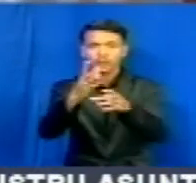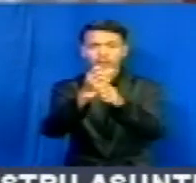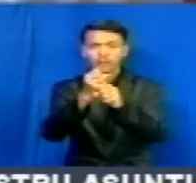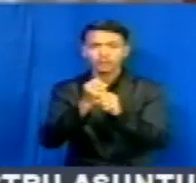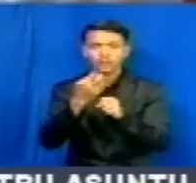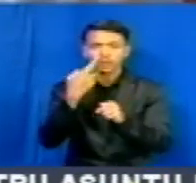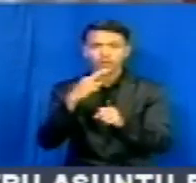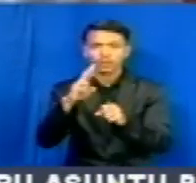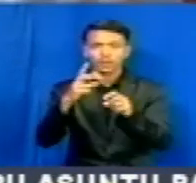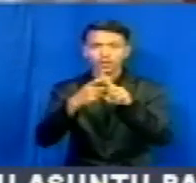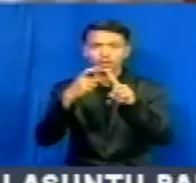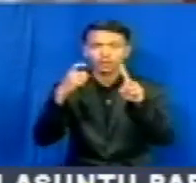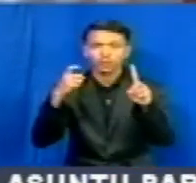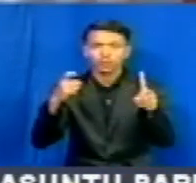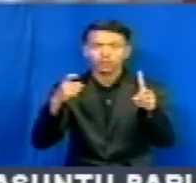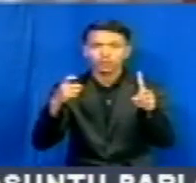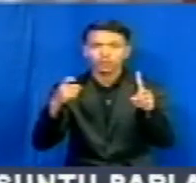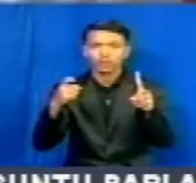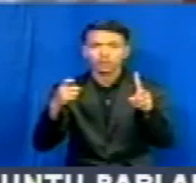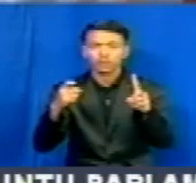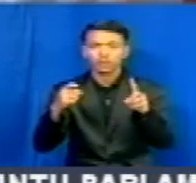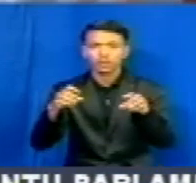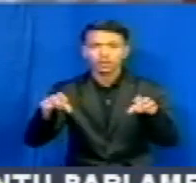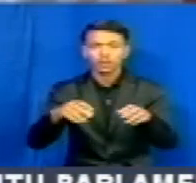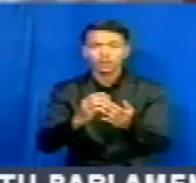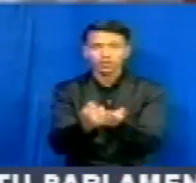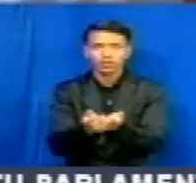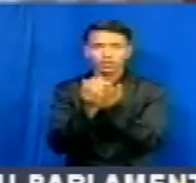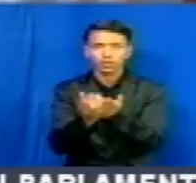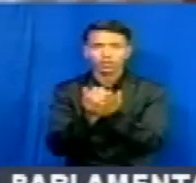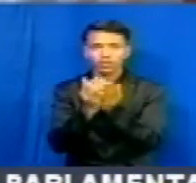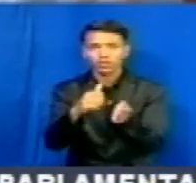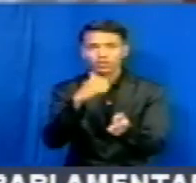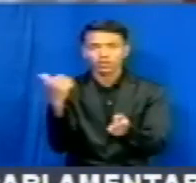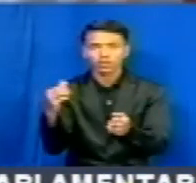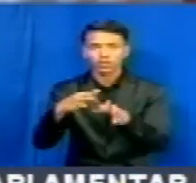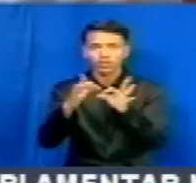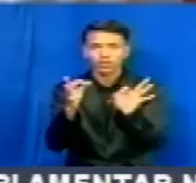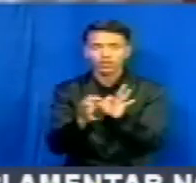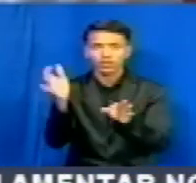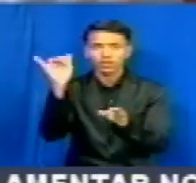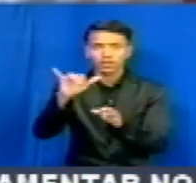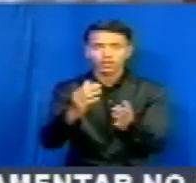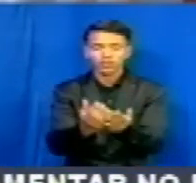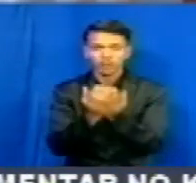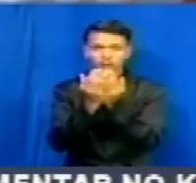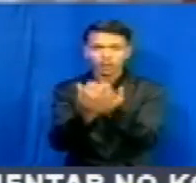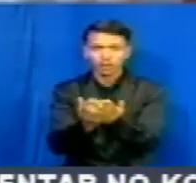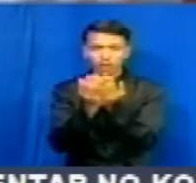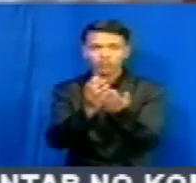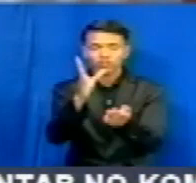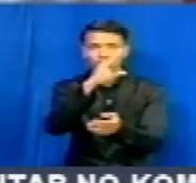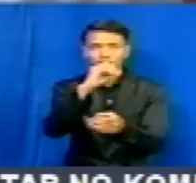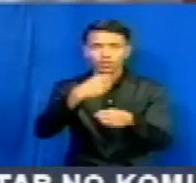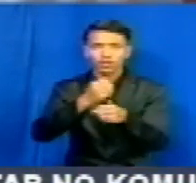susi usi ro cielo kusi part cielo ka tu ha di sir nero no mos atu halo